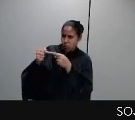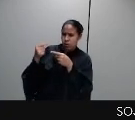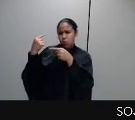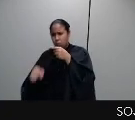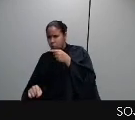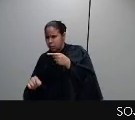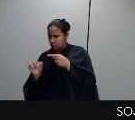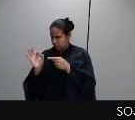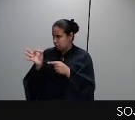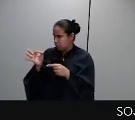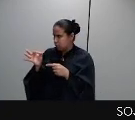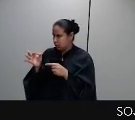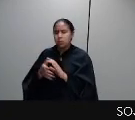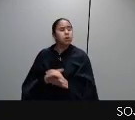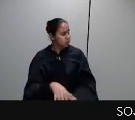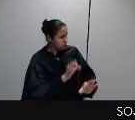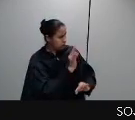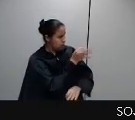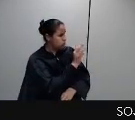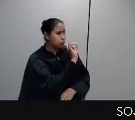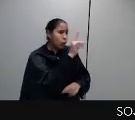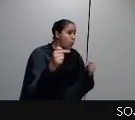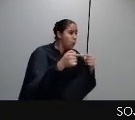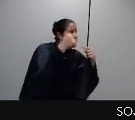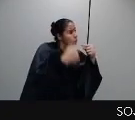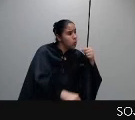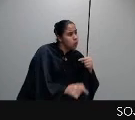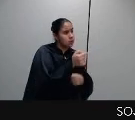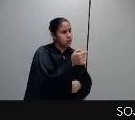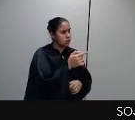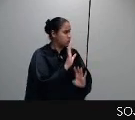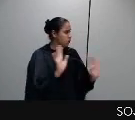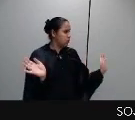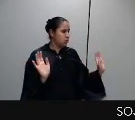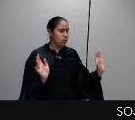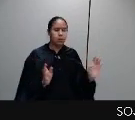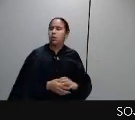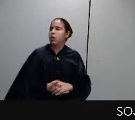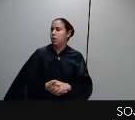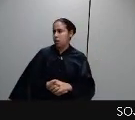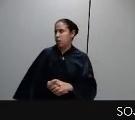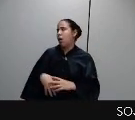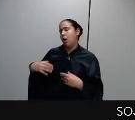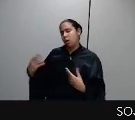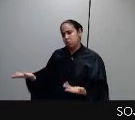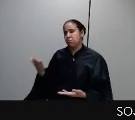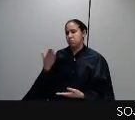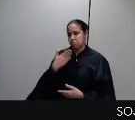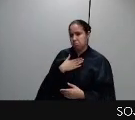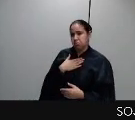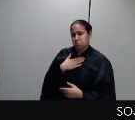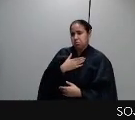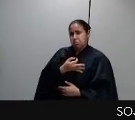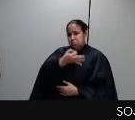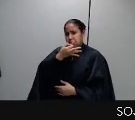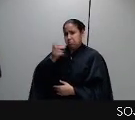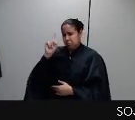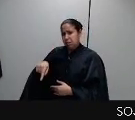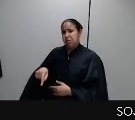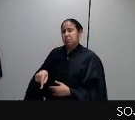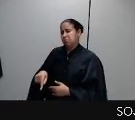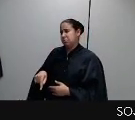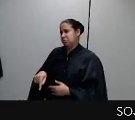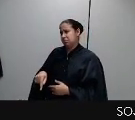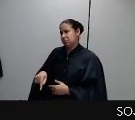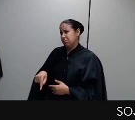a minha eu vou exame do mérito ainda não não não da minha ponderação seria para afastar e E aí